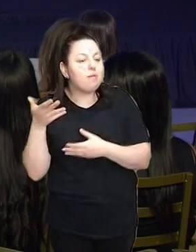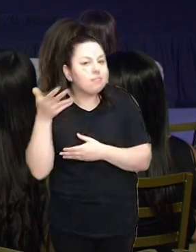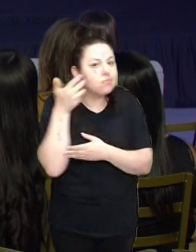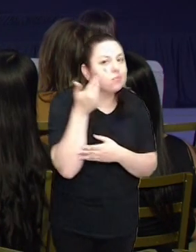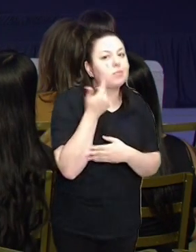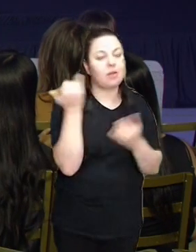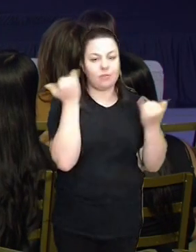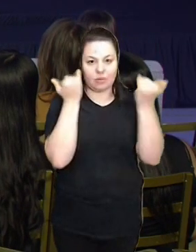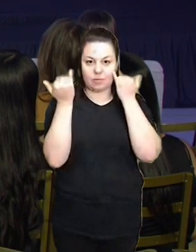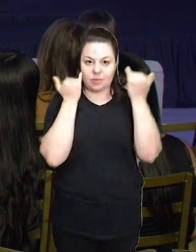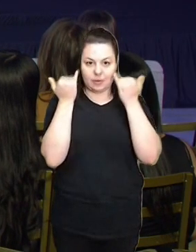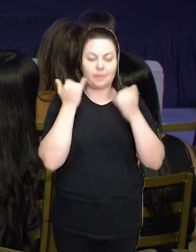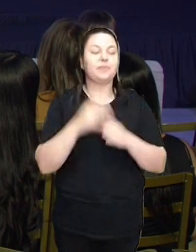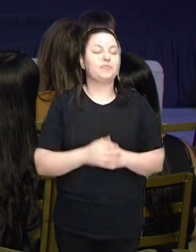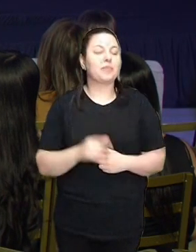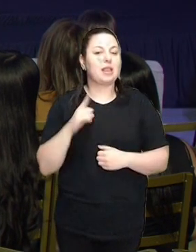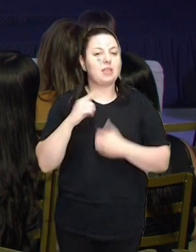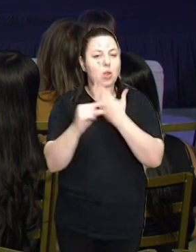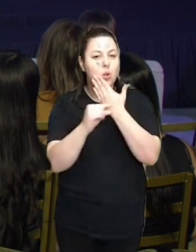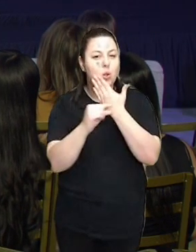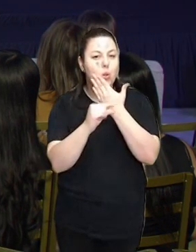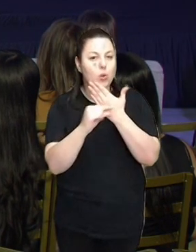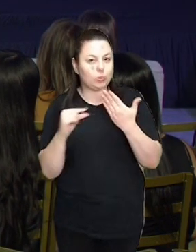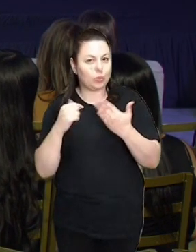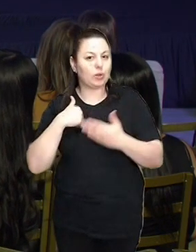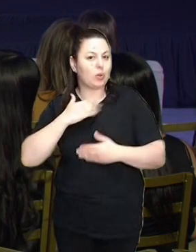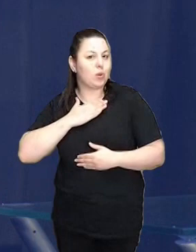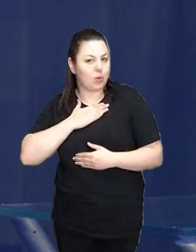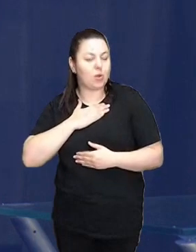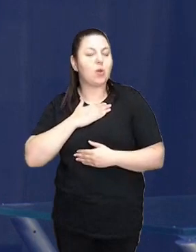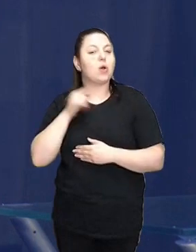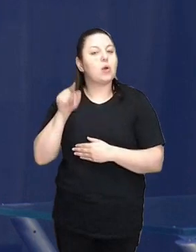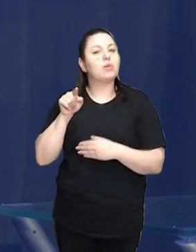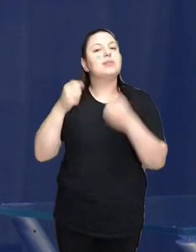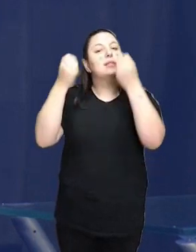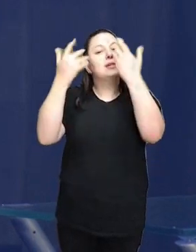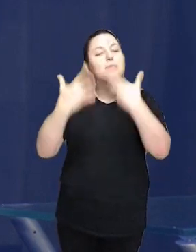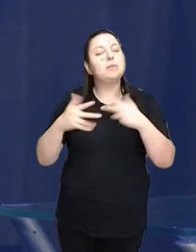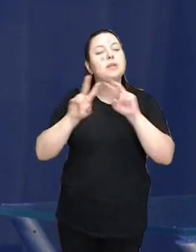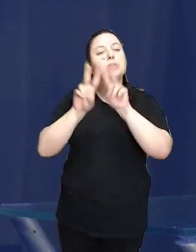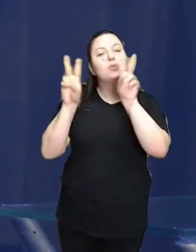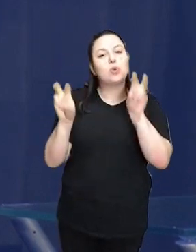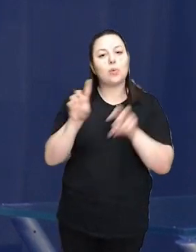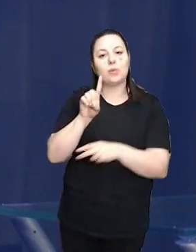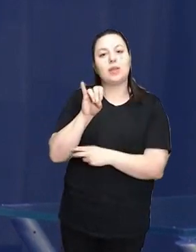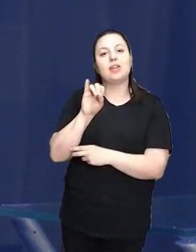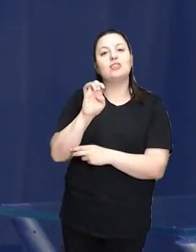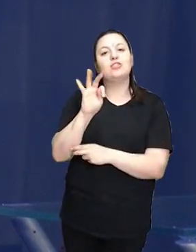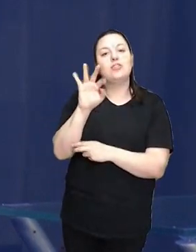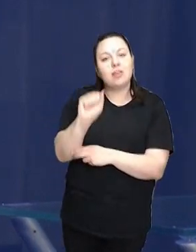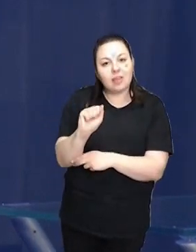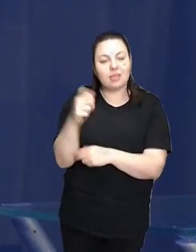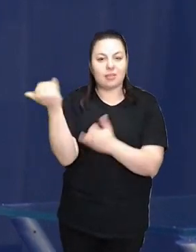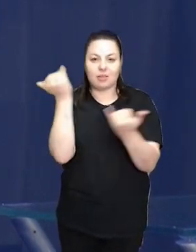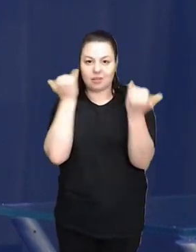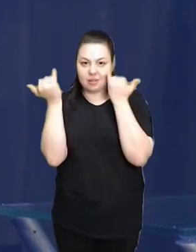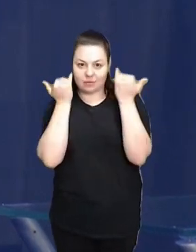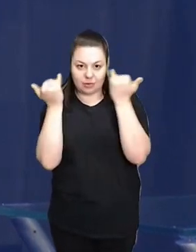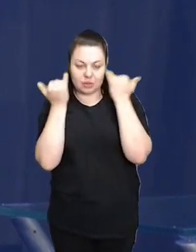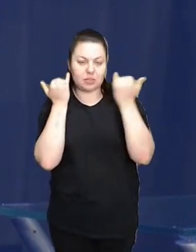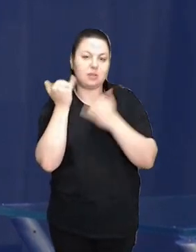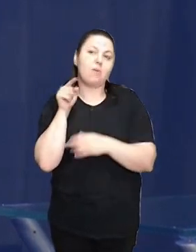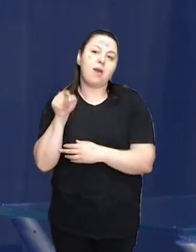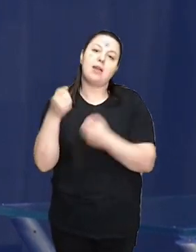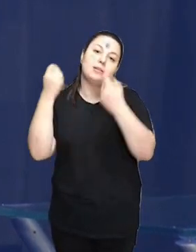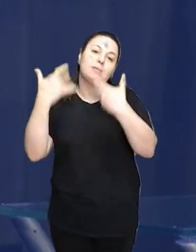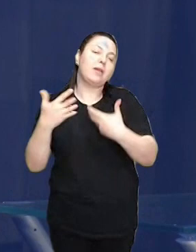que chama Clay Johnson, que ele fala sobre a dieta da informação, e ele diz que da mesma forma como a gente aprendeu a comer melhor, né,